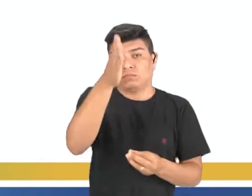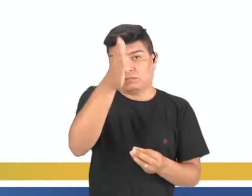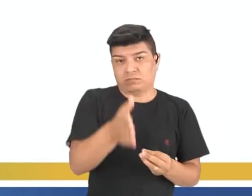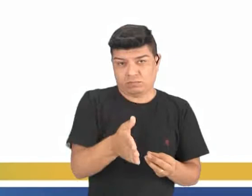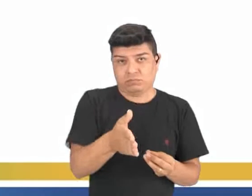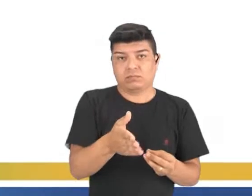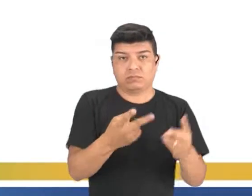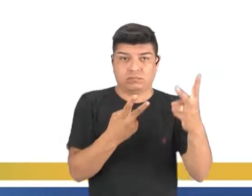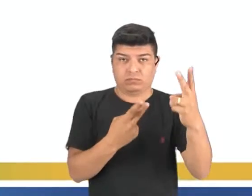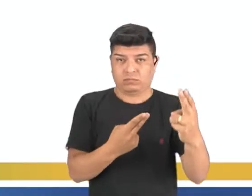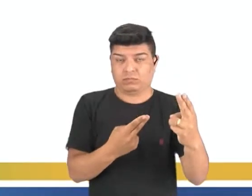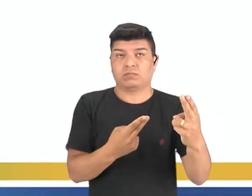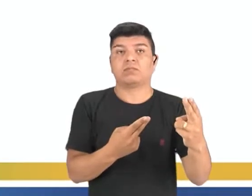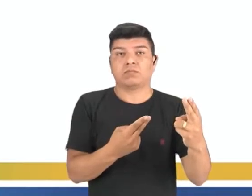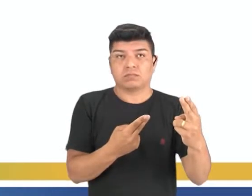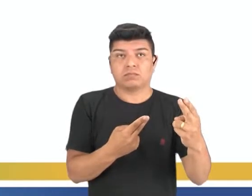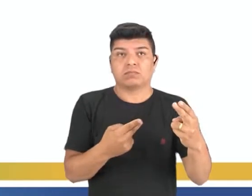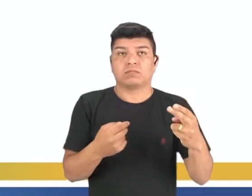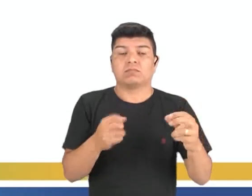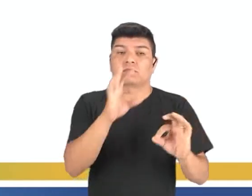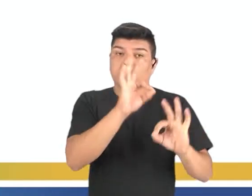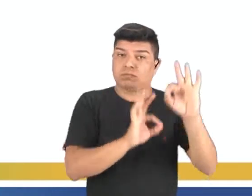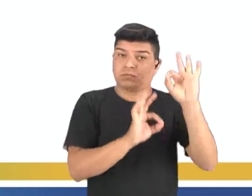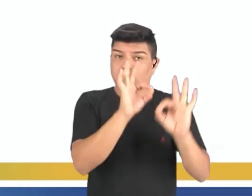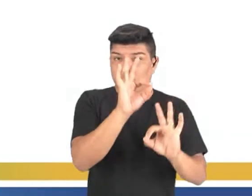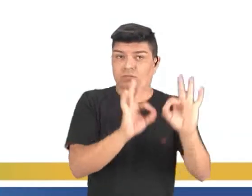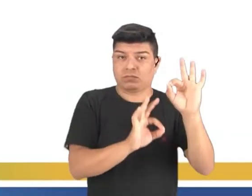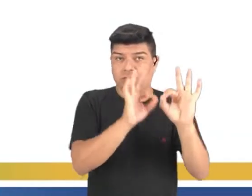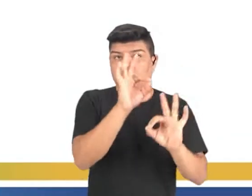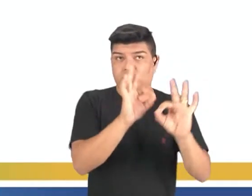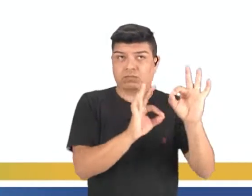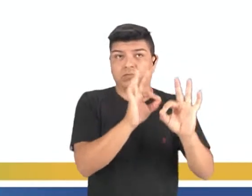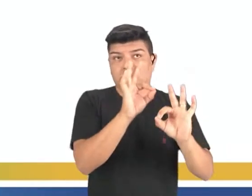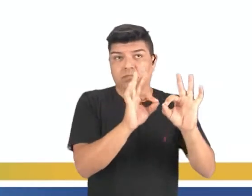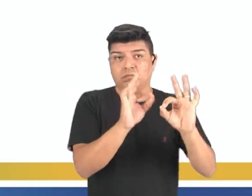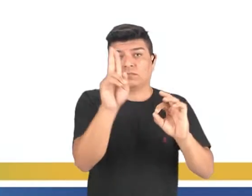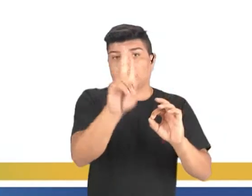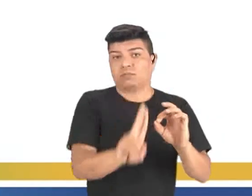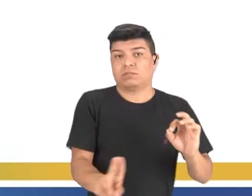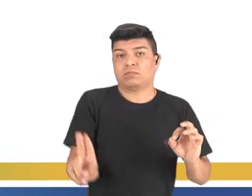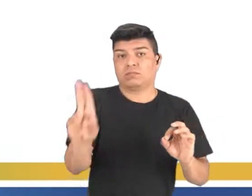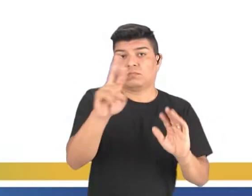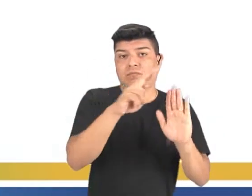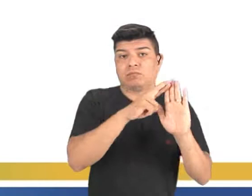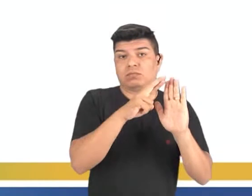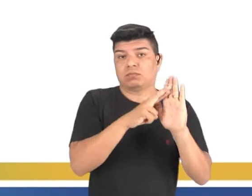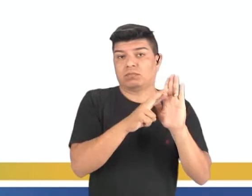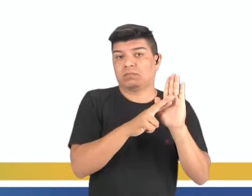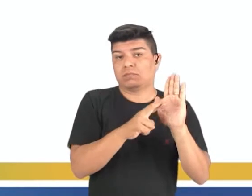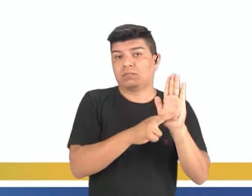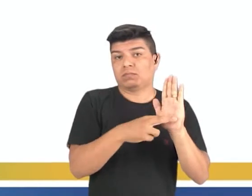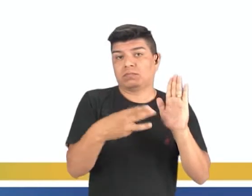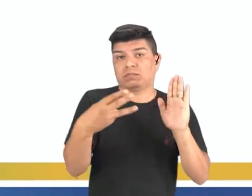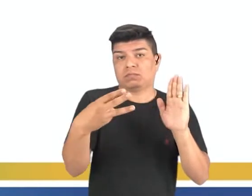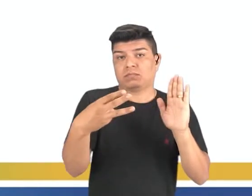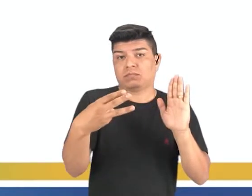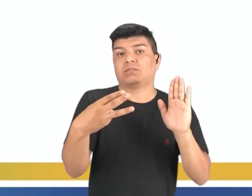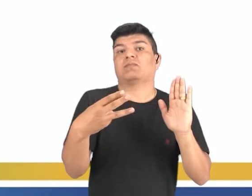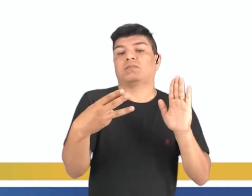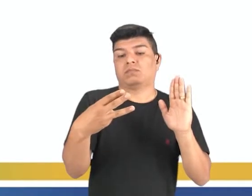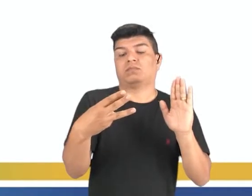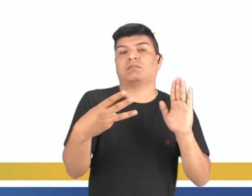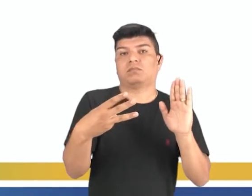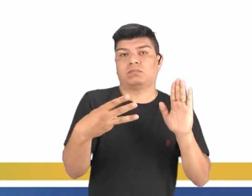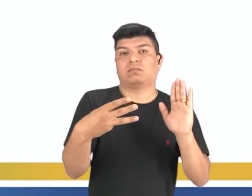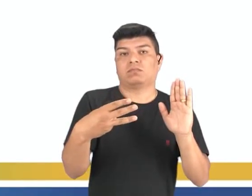diretamente proporcionais, então a gente pode montar essa proporção e aplicar, né, a nossa regrinha aí